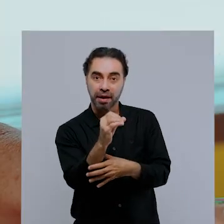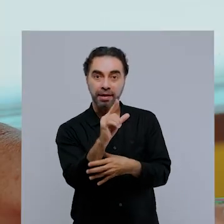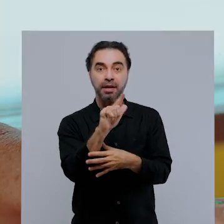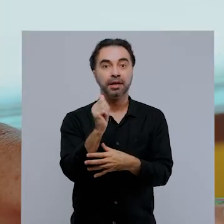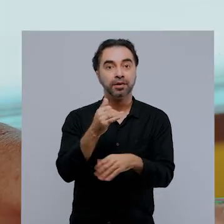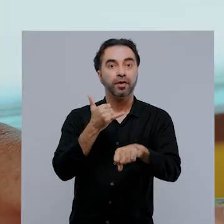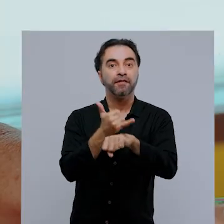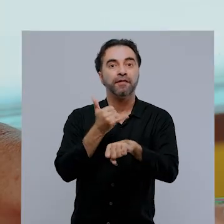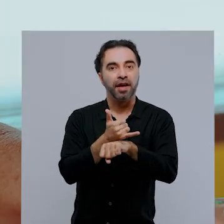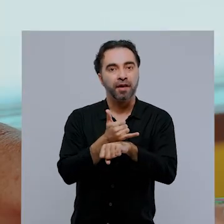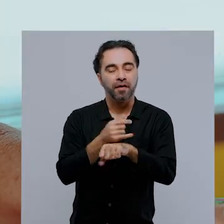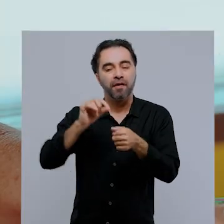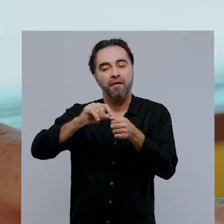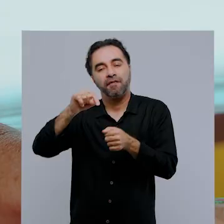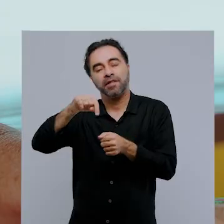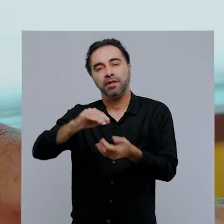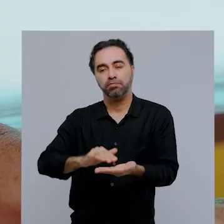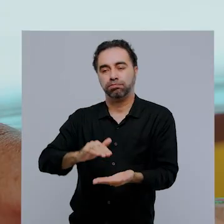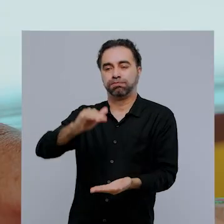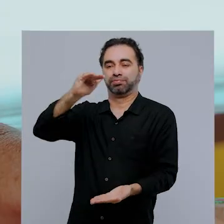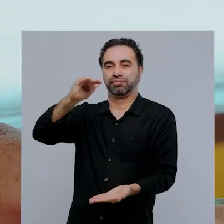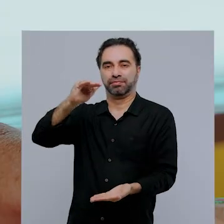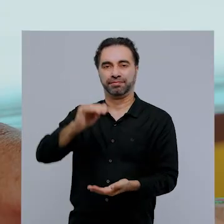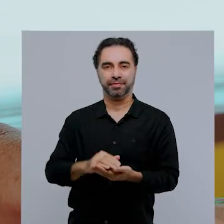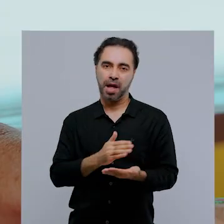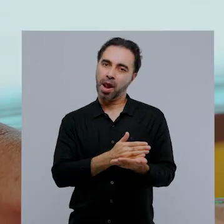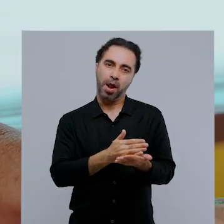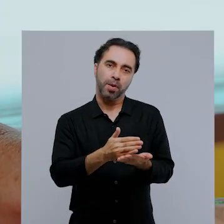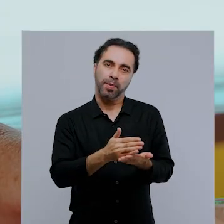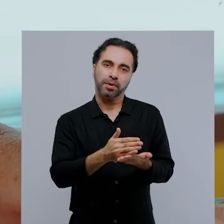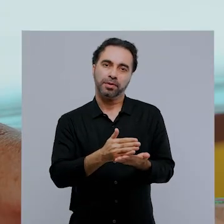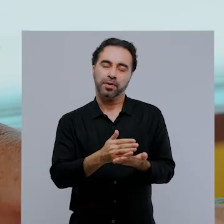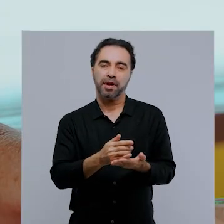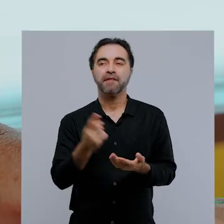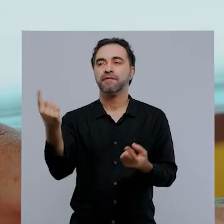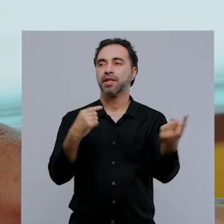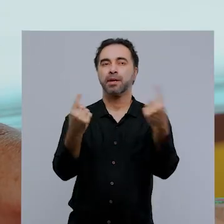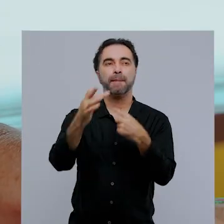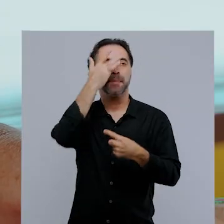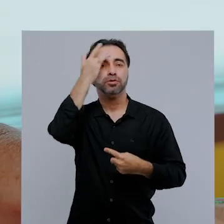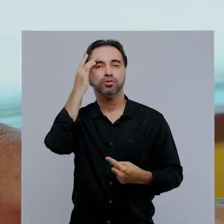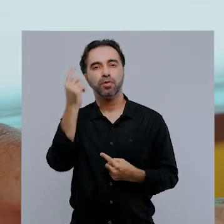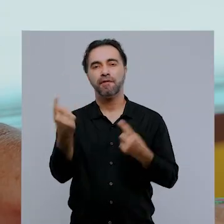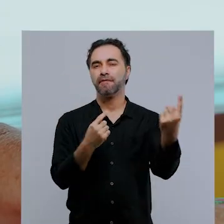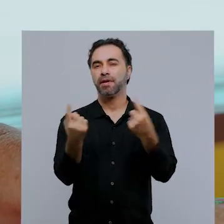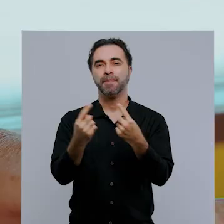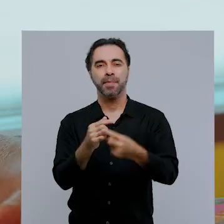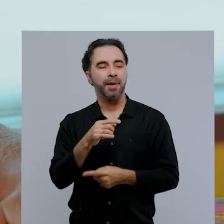ferro. Aí já fazia nela, fazia cheinha. Aí começou, vixe, aí vinha muita gente. E